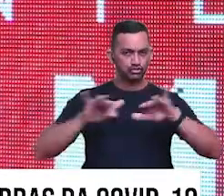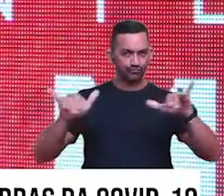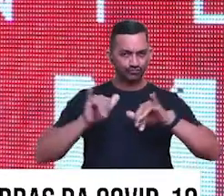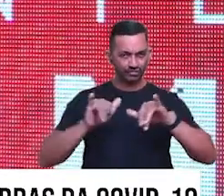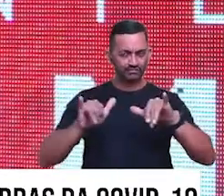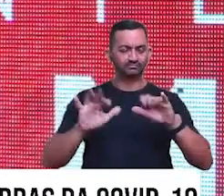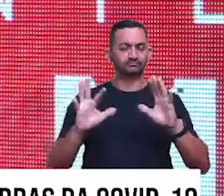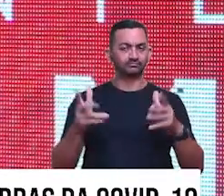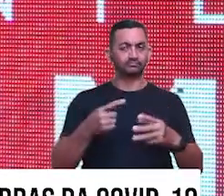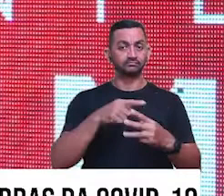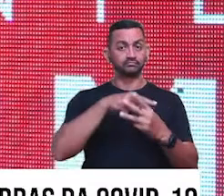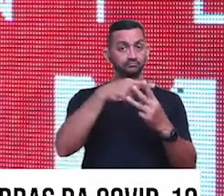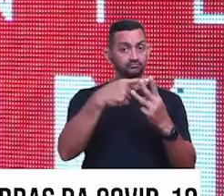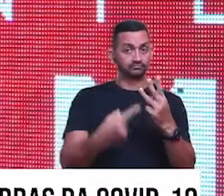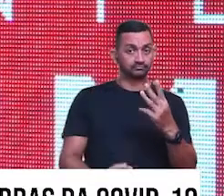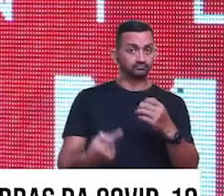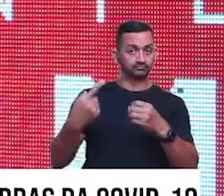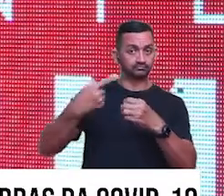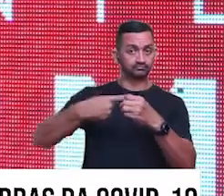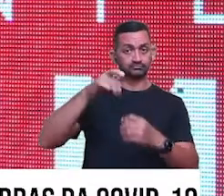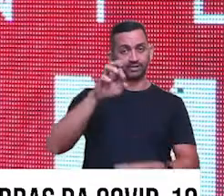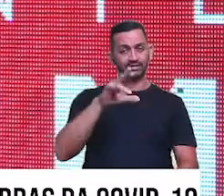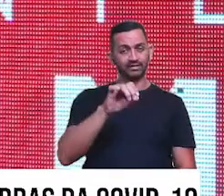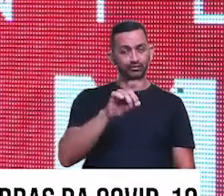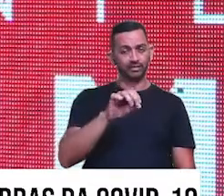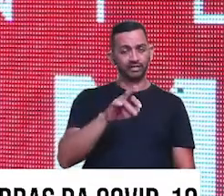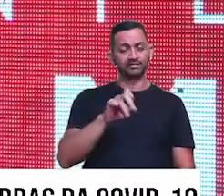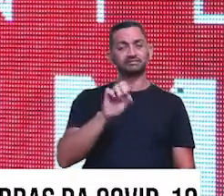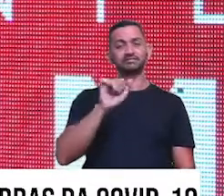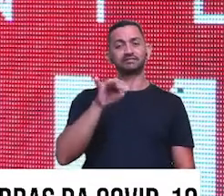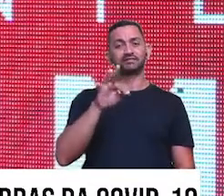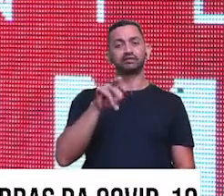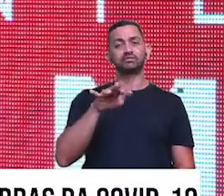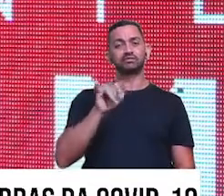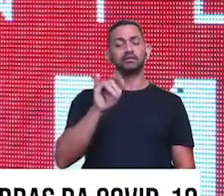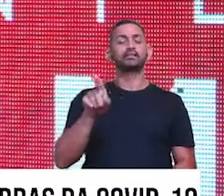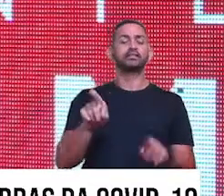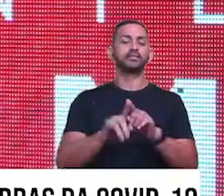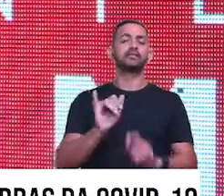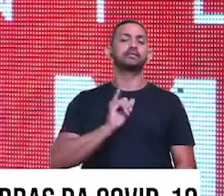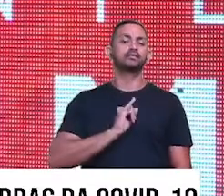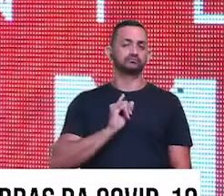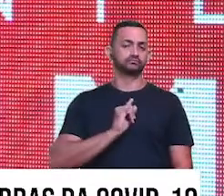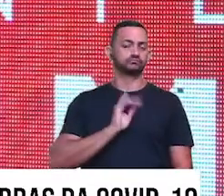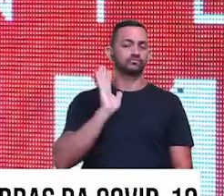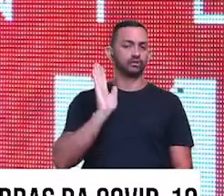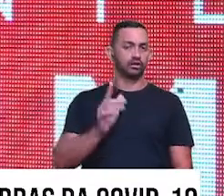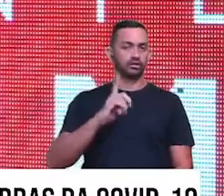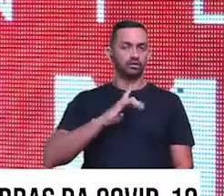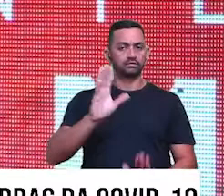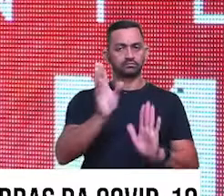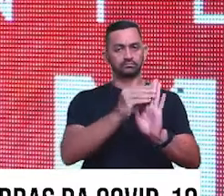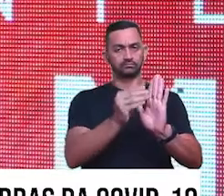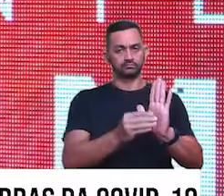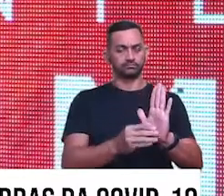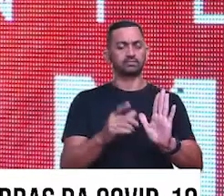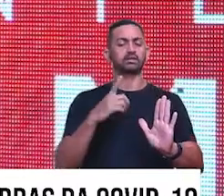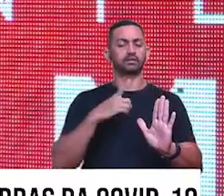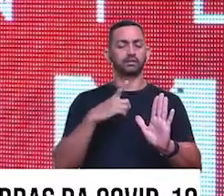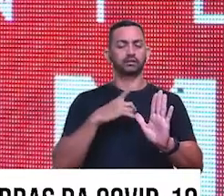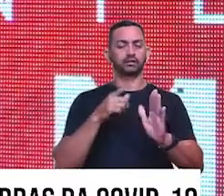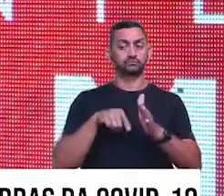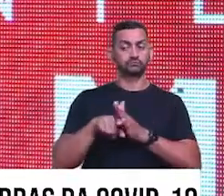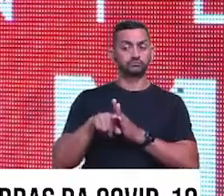serão divulgados das três cidades: Bernardo do Mearim, Santa Luzia e Imperatriz, que são as cidades citadas